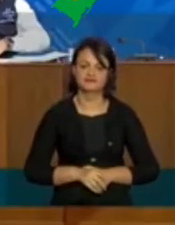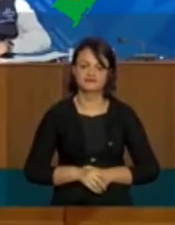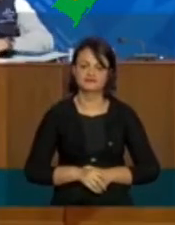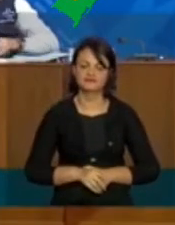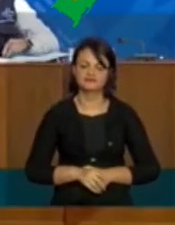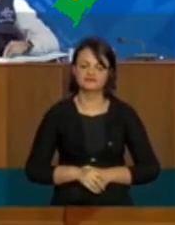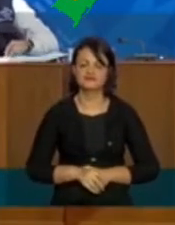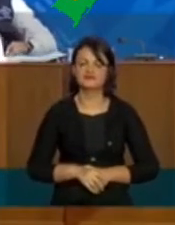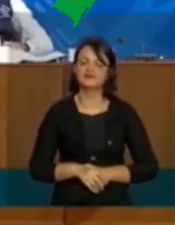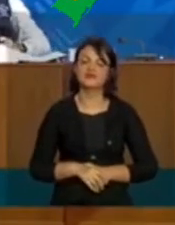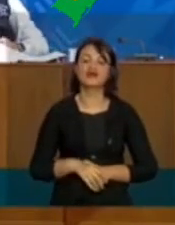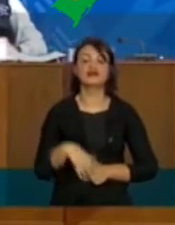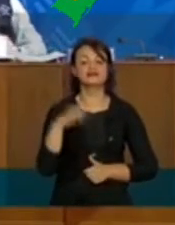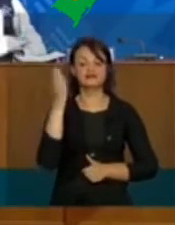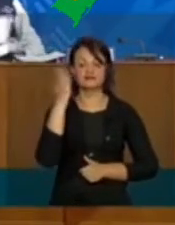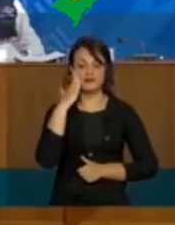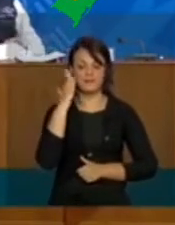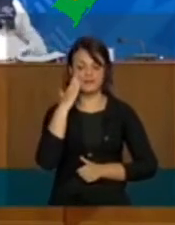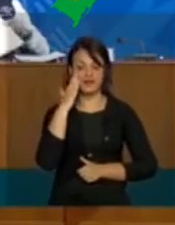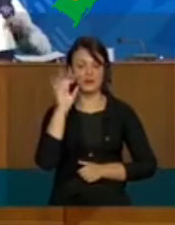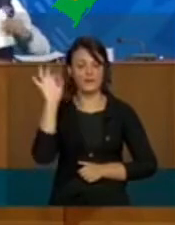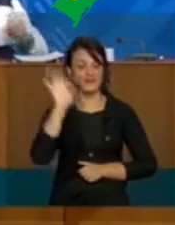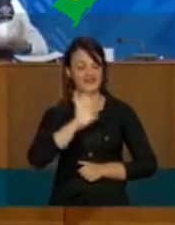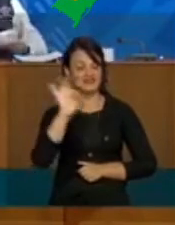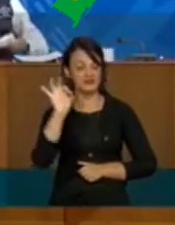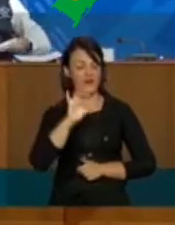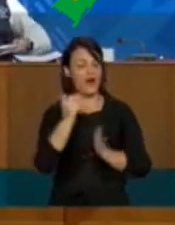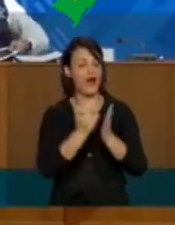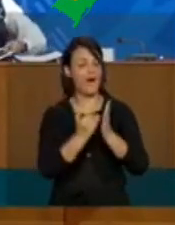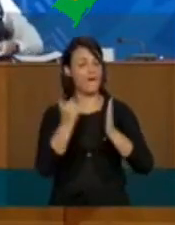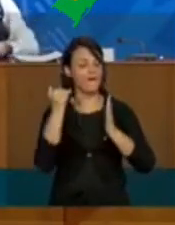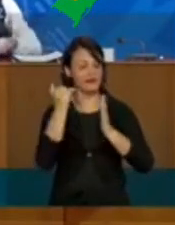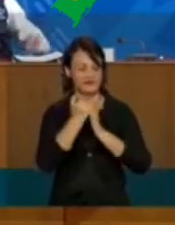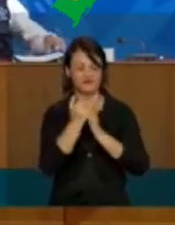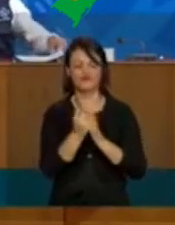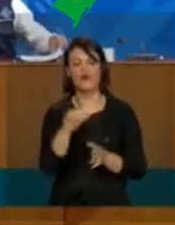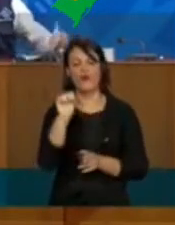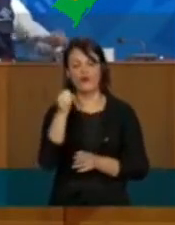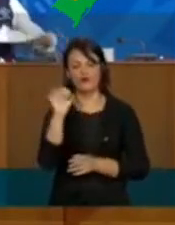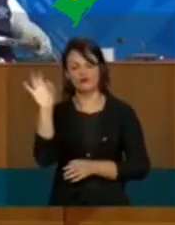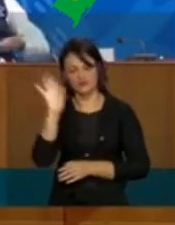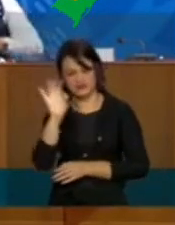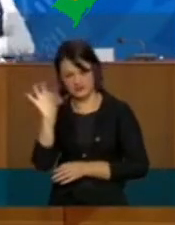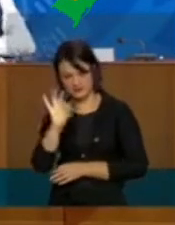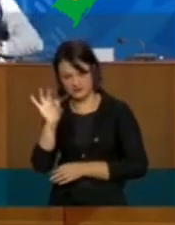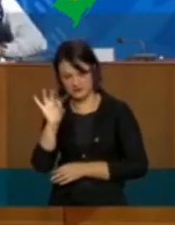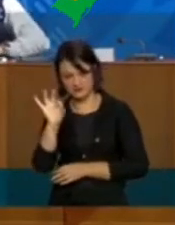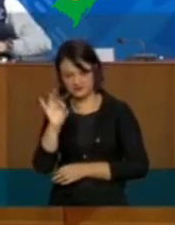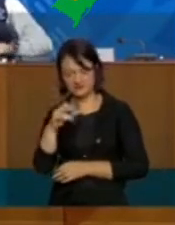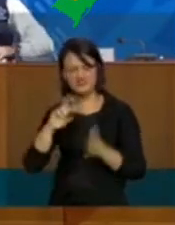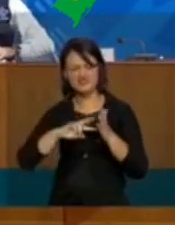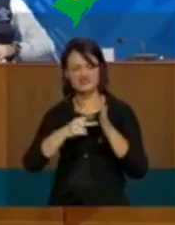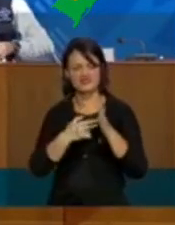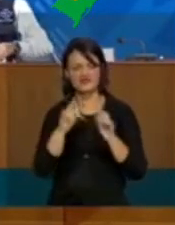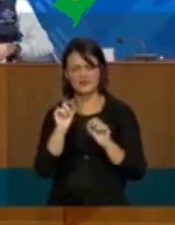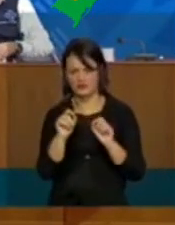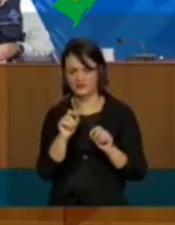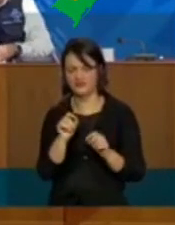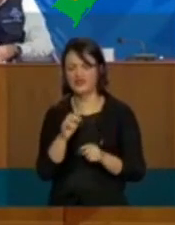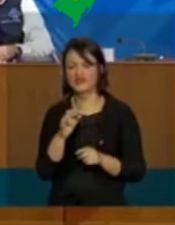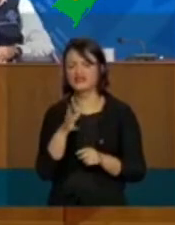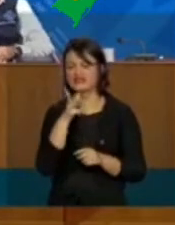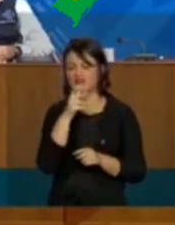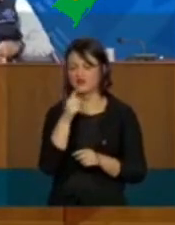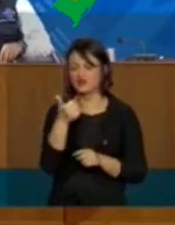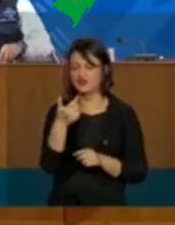Eu acho que, sabendo o percentual de aumento de casos, então lá, 8%, significa que ele levaria